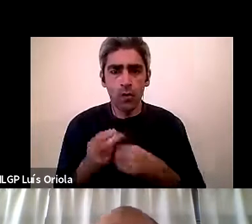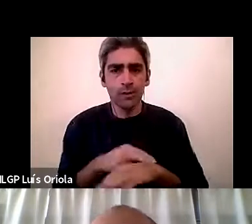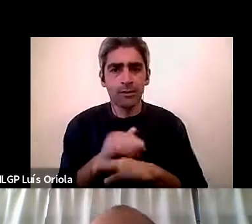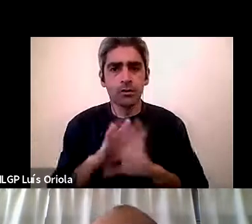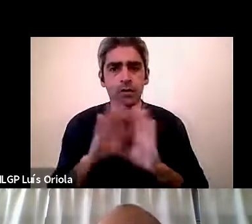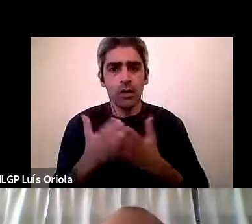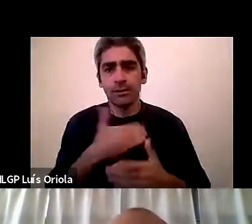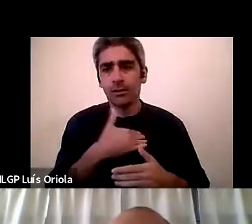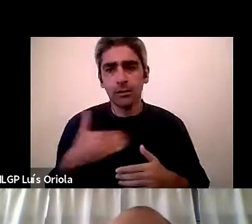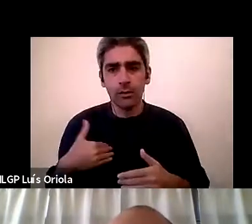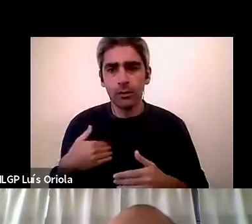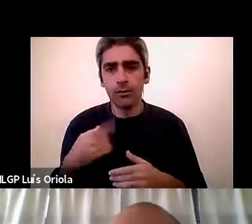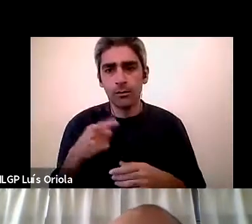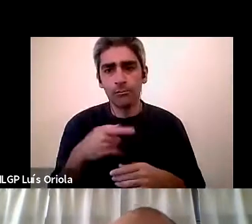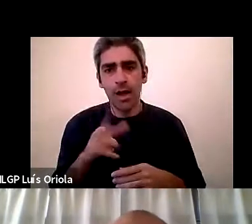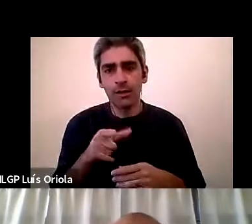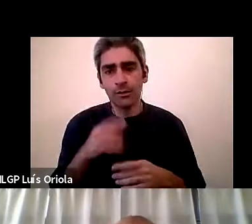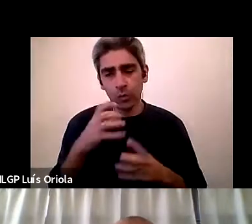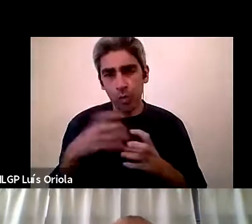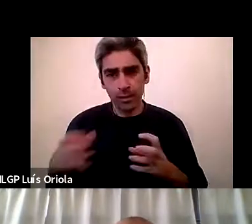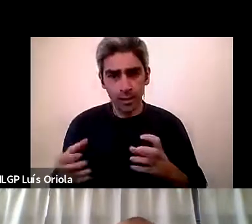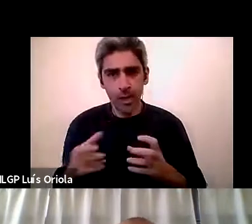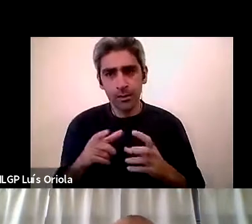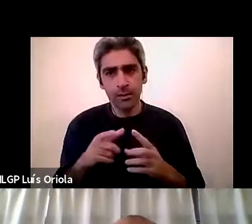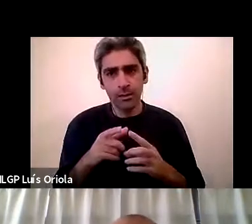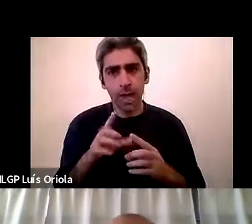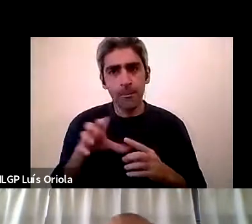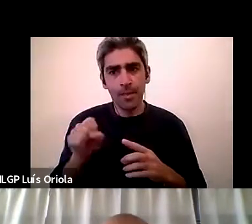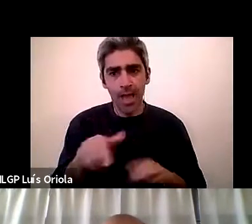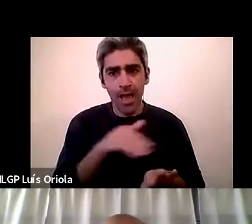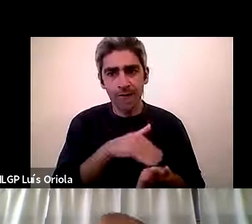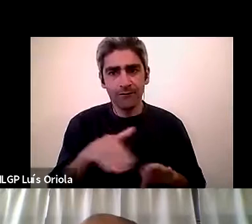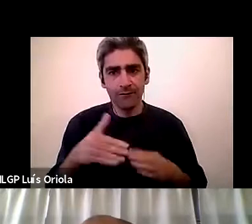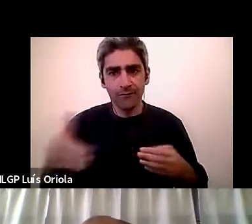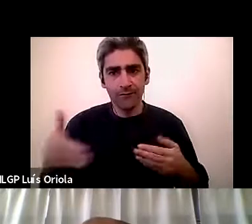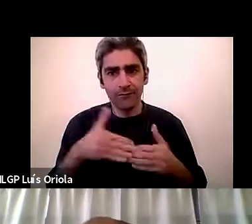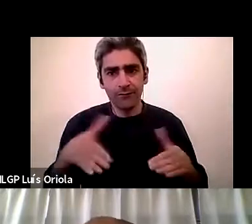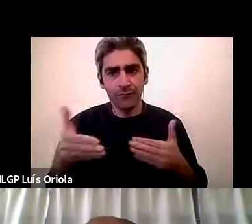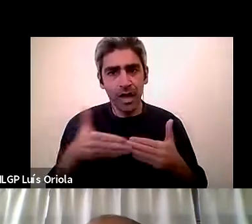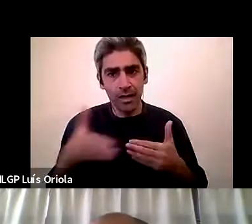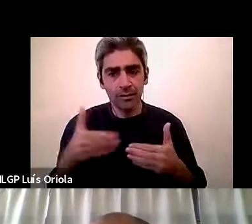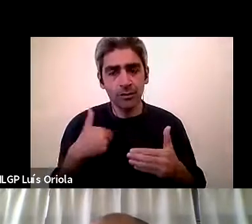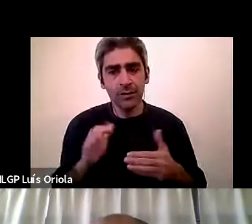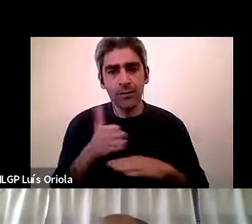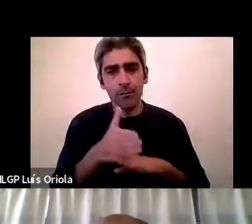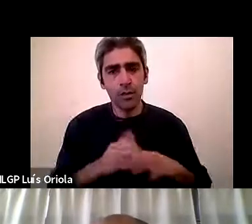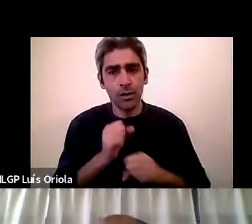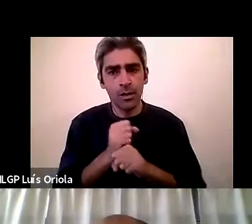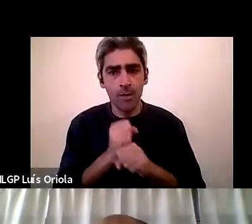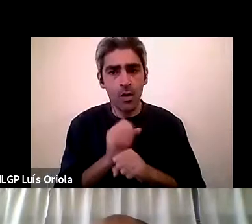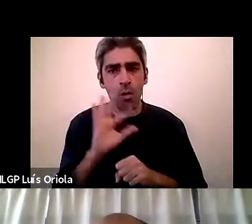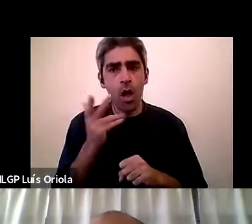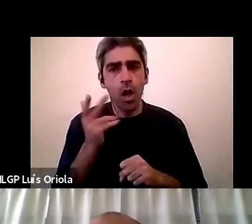Saúde, um dos stakeholders mais complicados de apanhar nesta fase, e nós estávamos a meio do trabalho